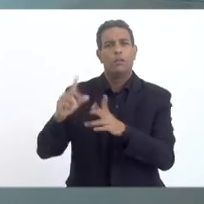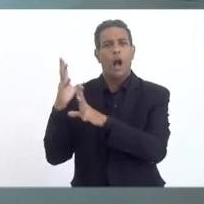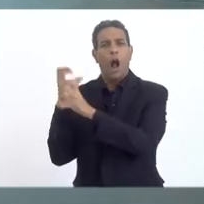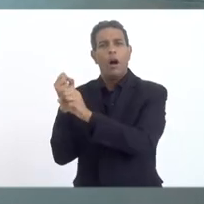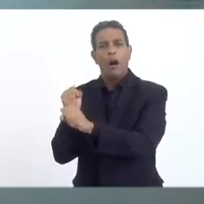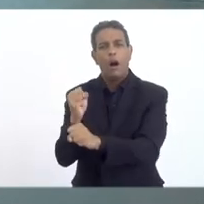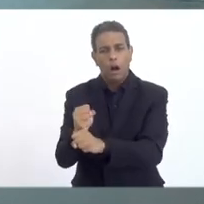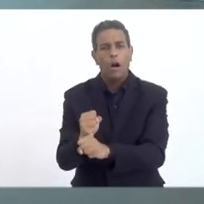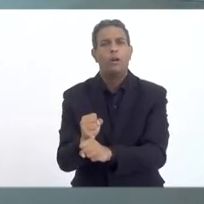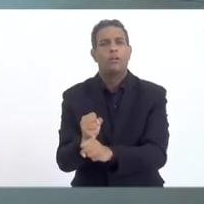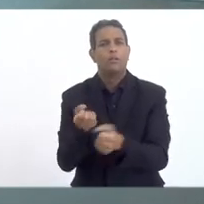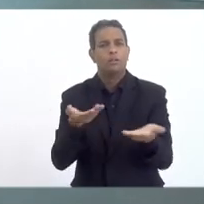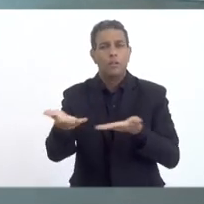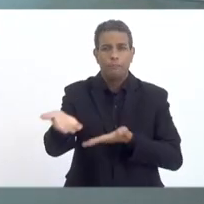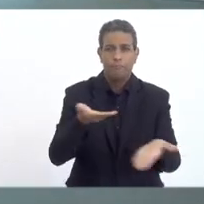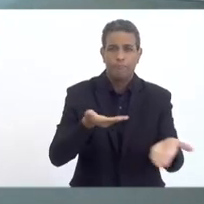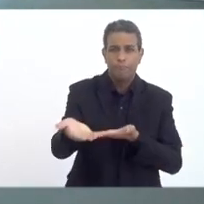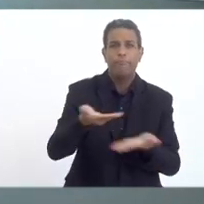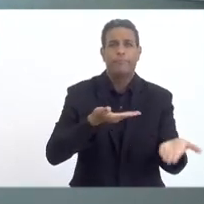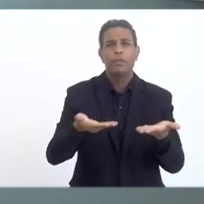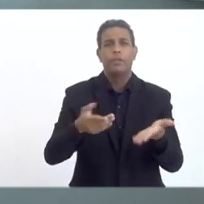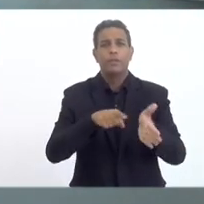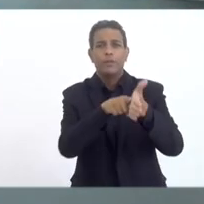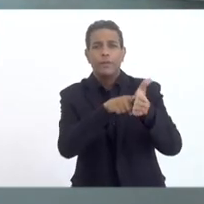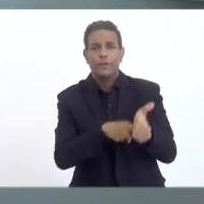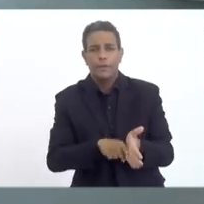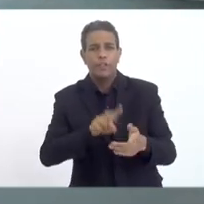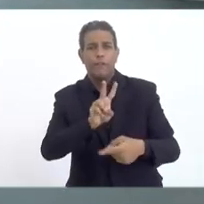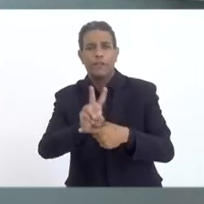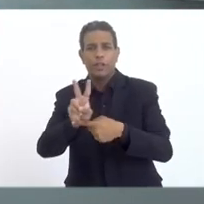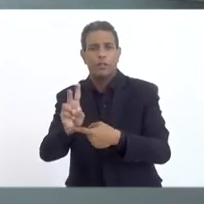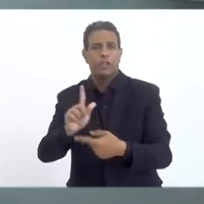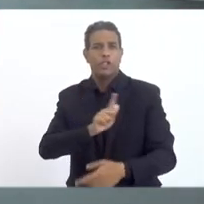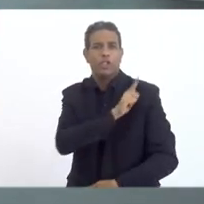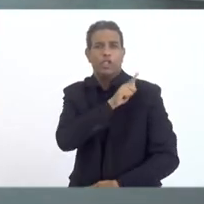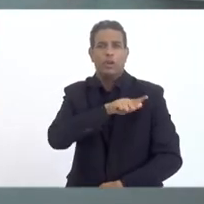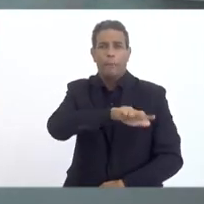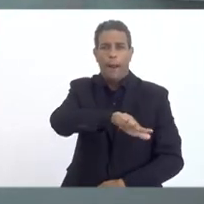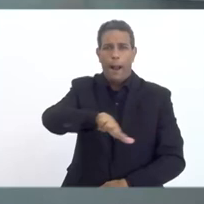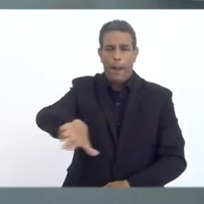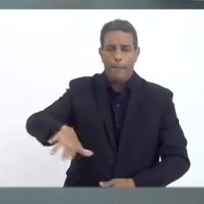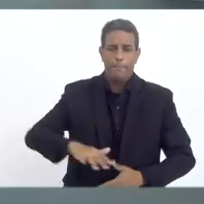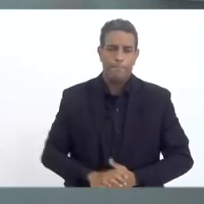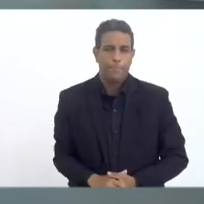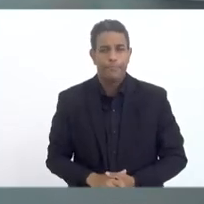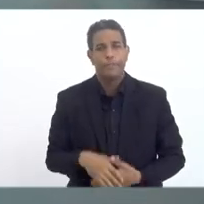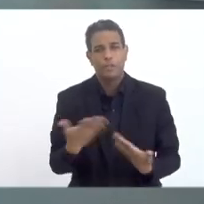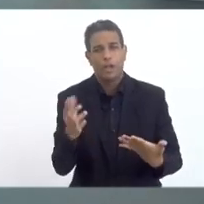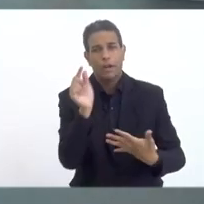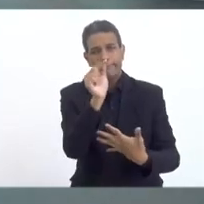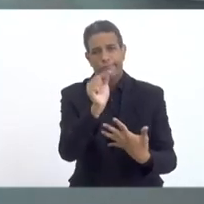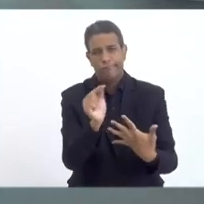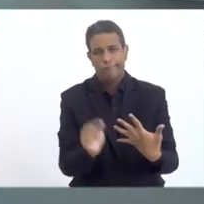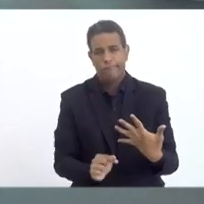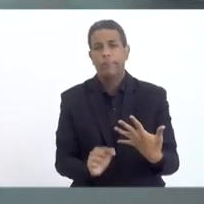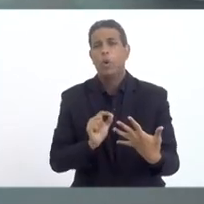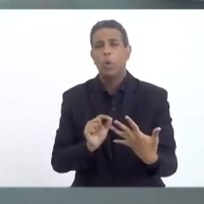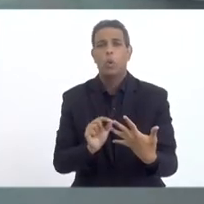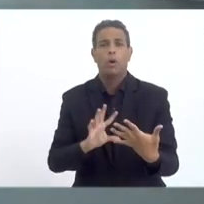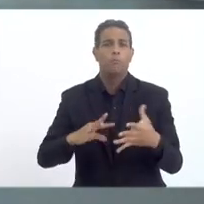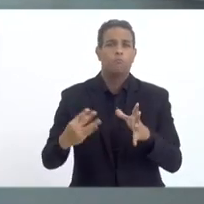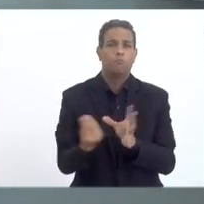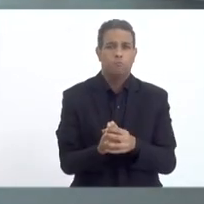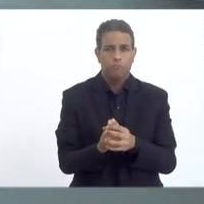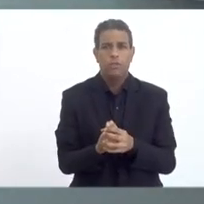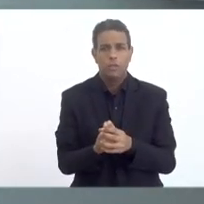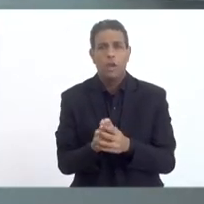atuariais, atendimento ao público, fiscalização da gestão, entre outros. Bom, essas carreiras, elas fazem